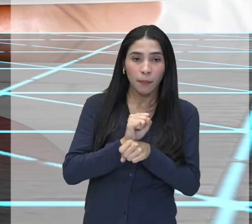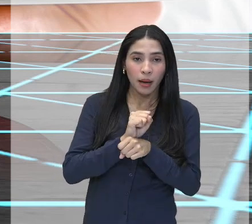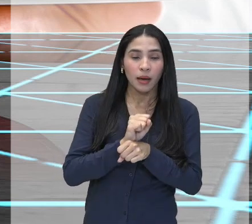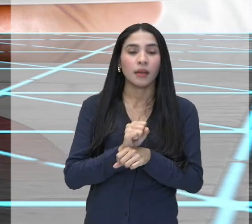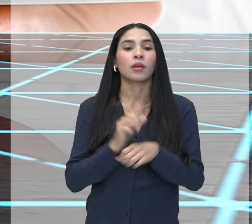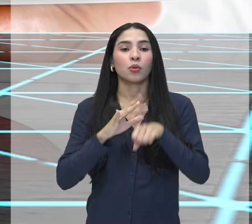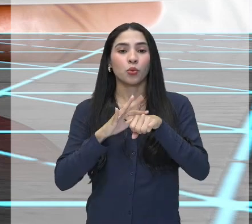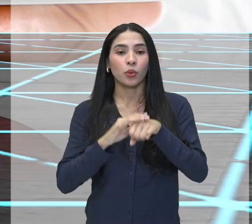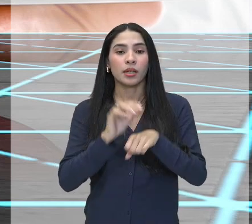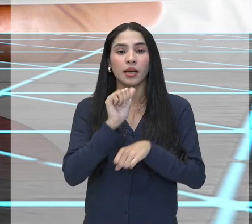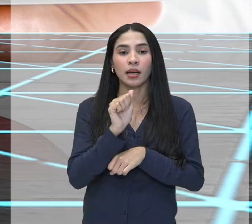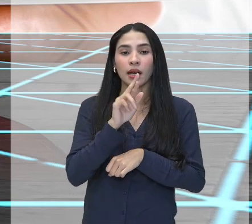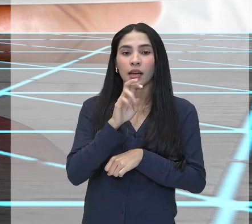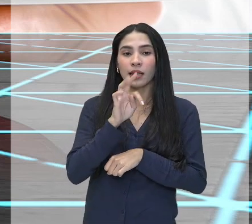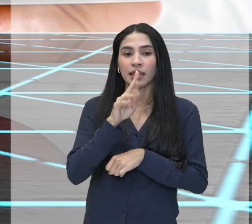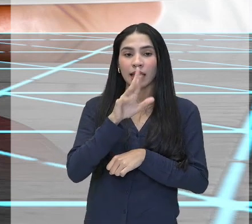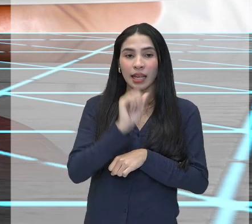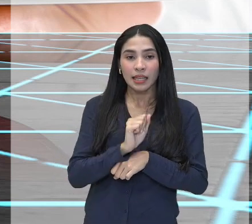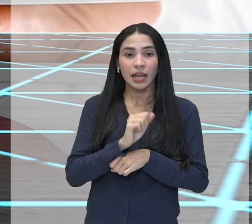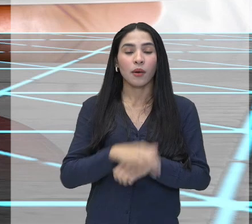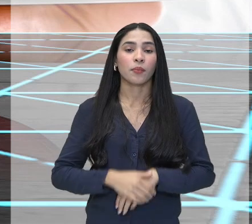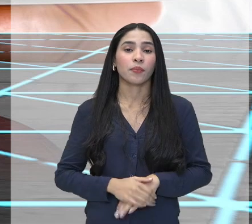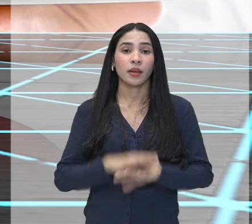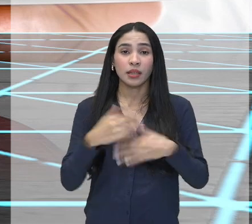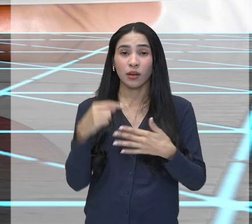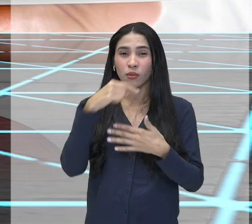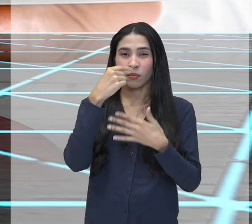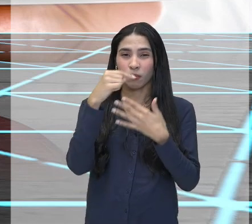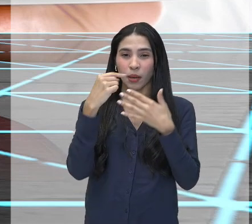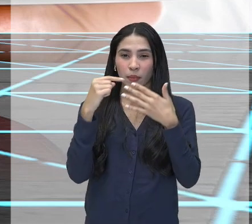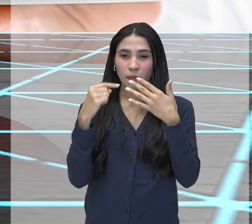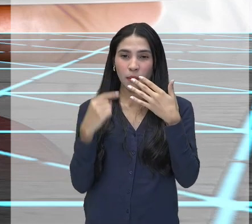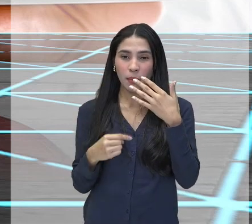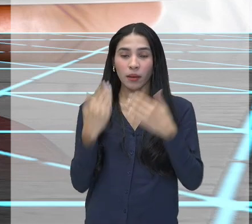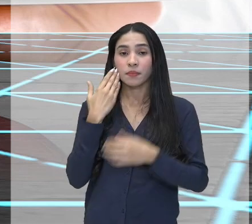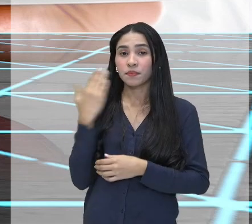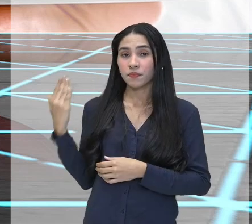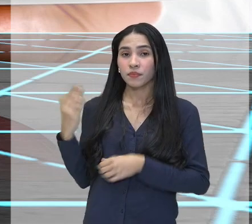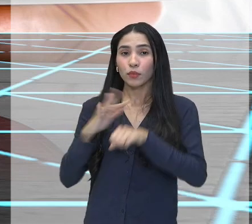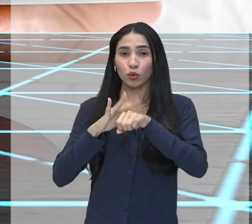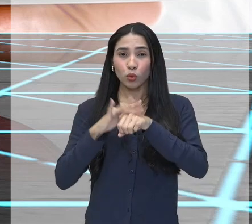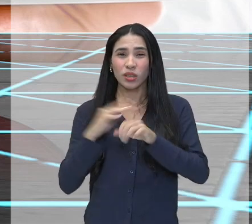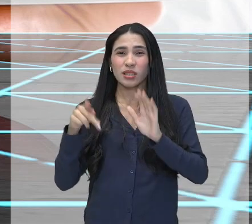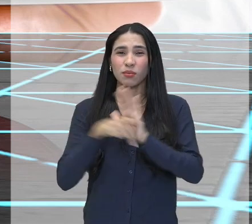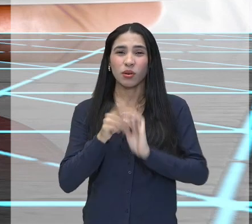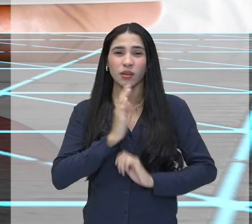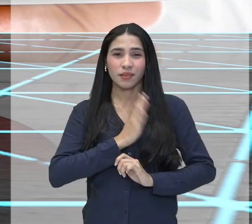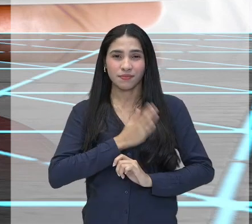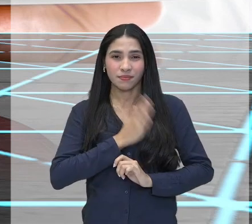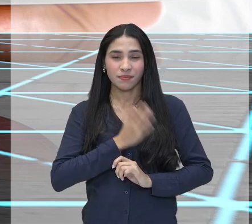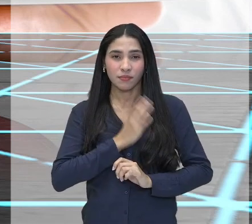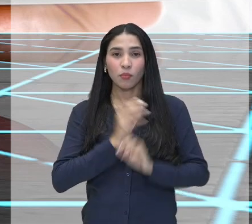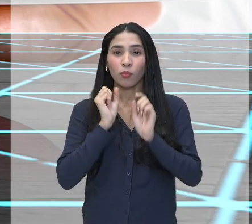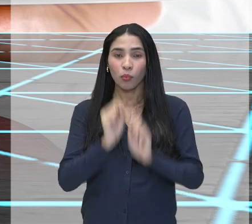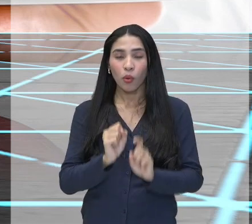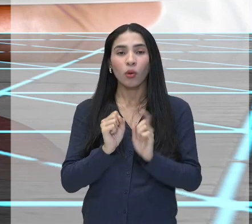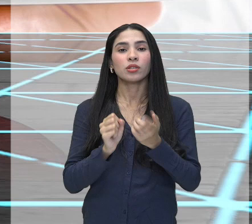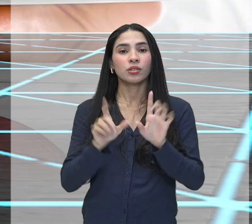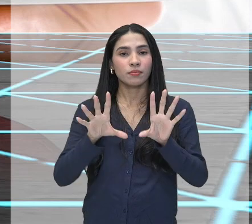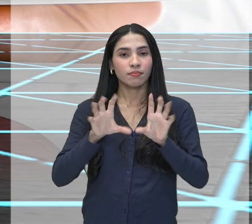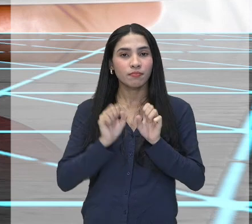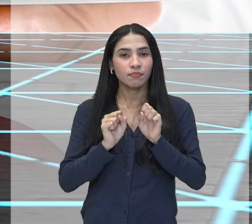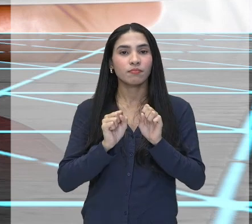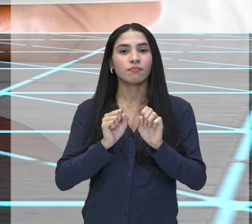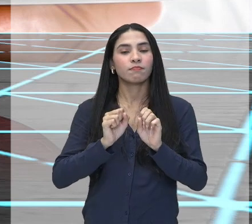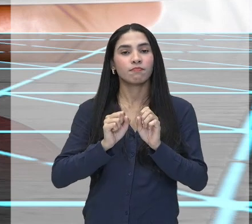e hipertensão arterial. Então, são quadros ali de saúde que podem acometer boa parte da população. E a